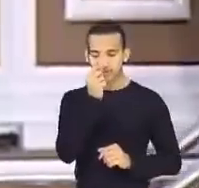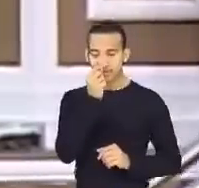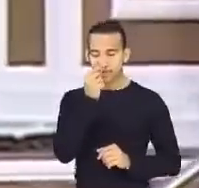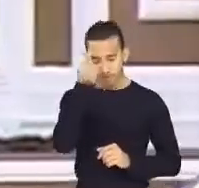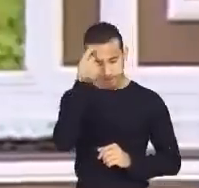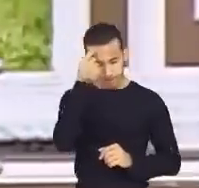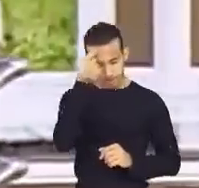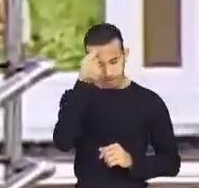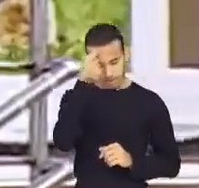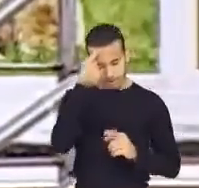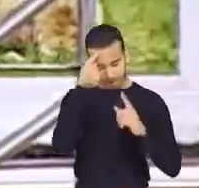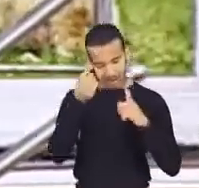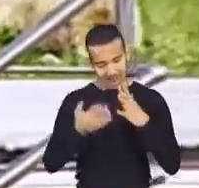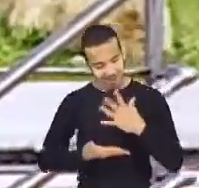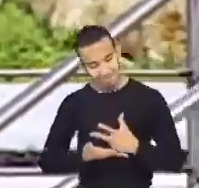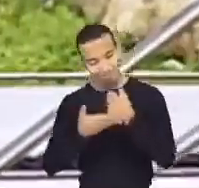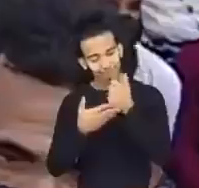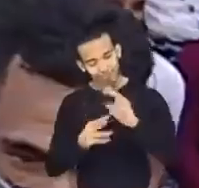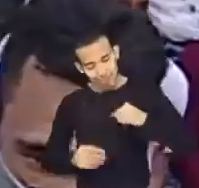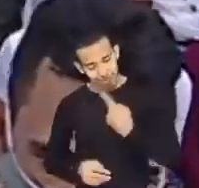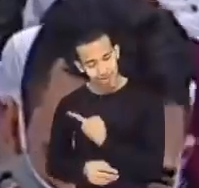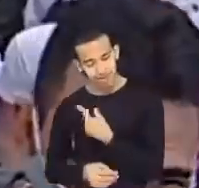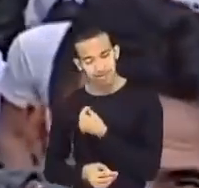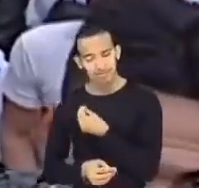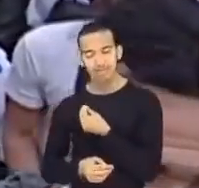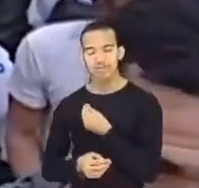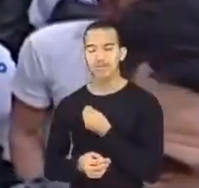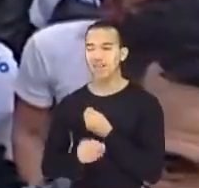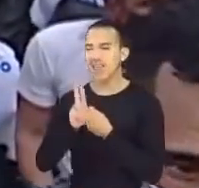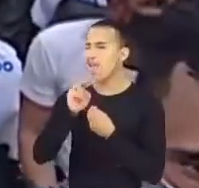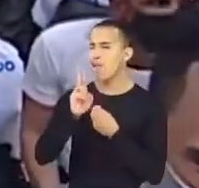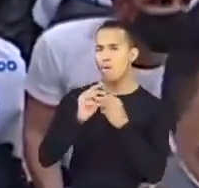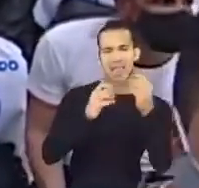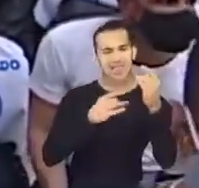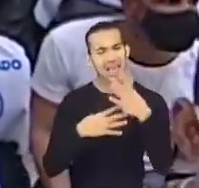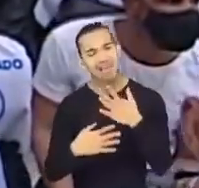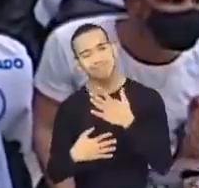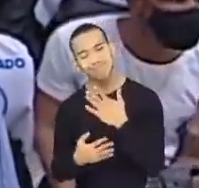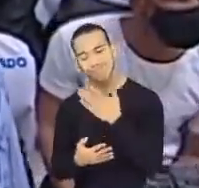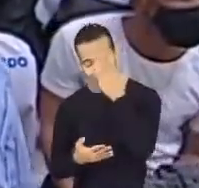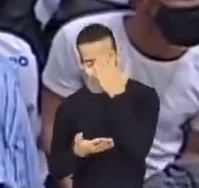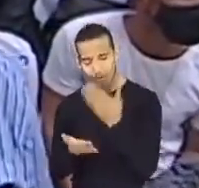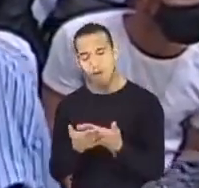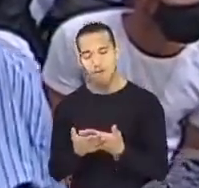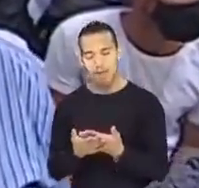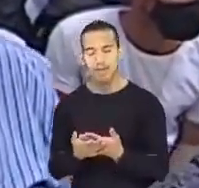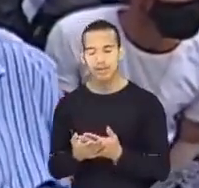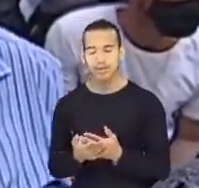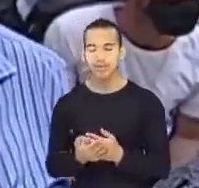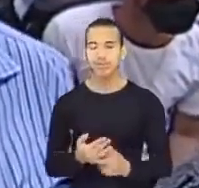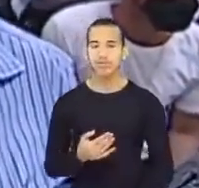nos restaura. É. Nunca deixe de ouvi-la e de confiar nela.